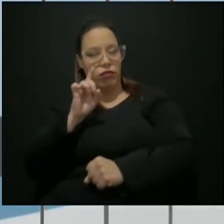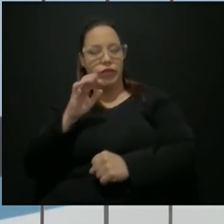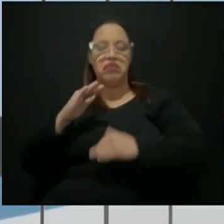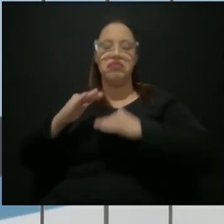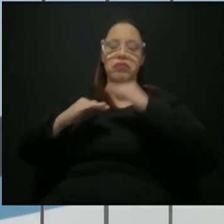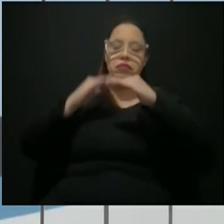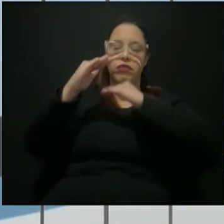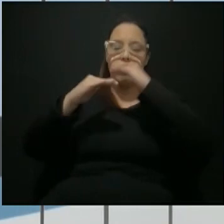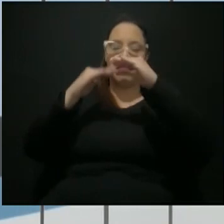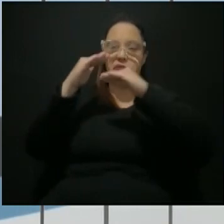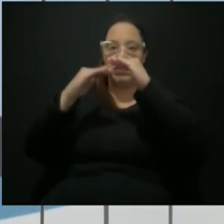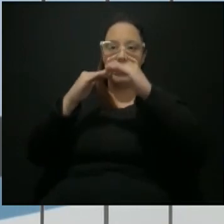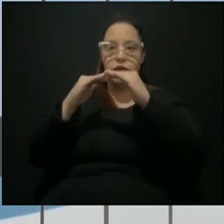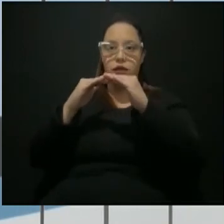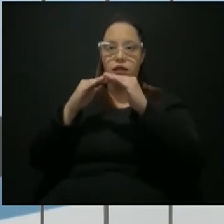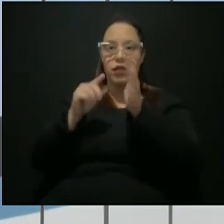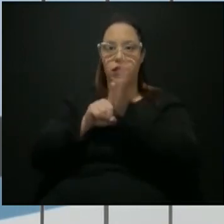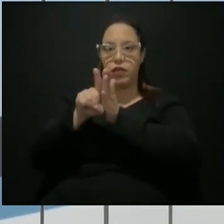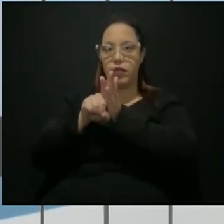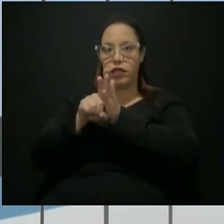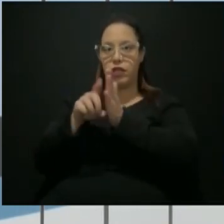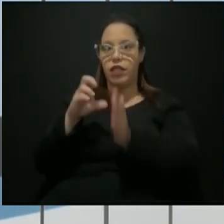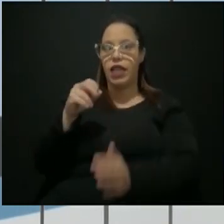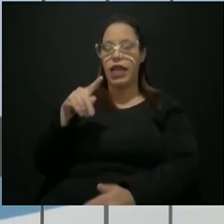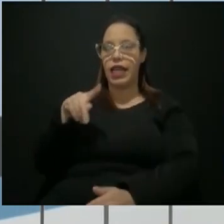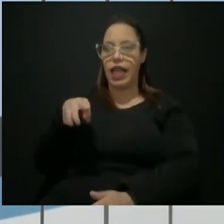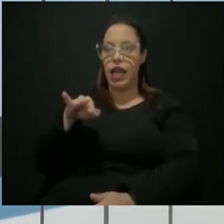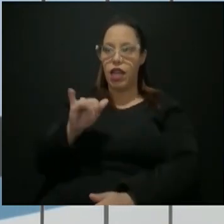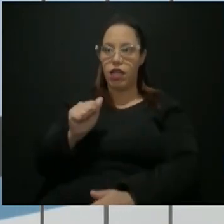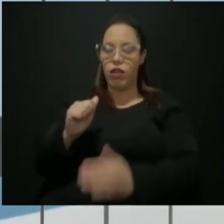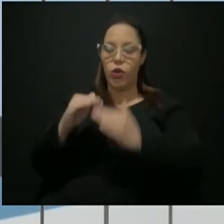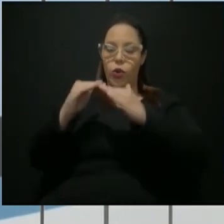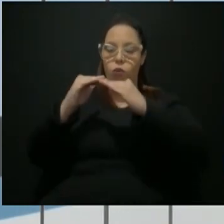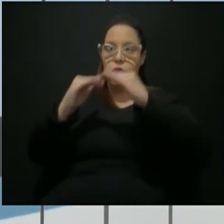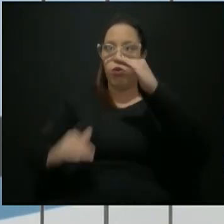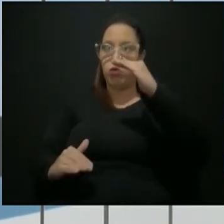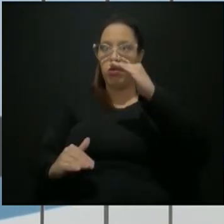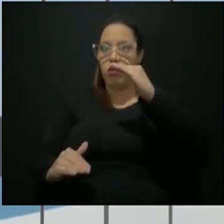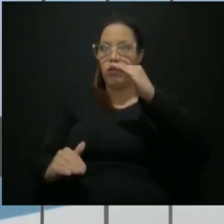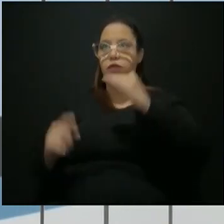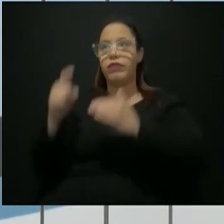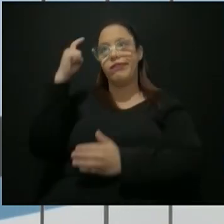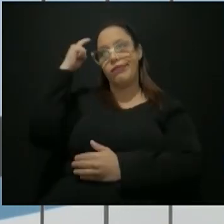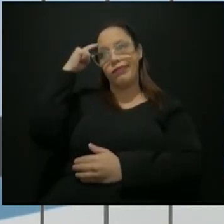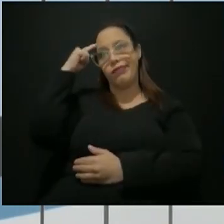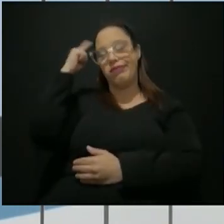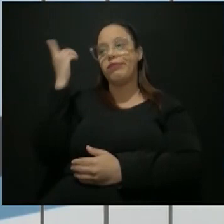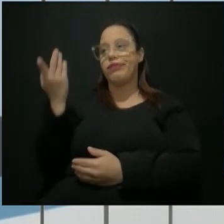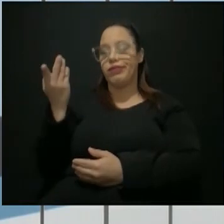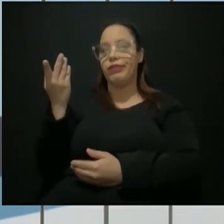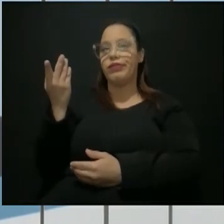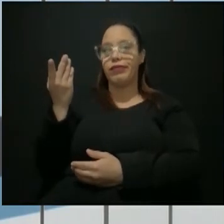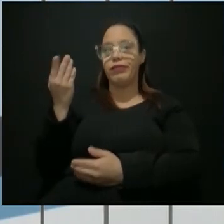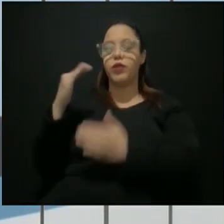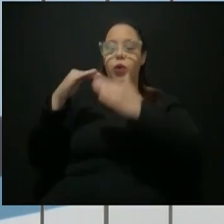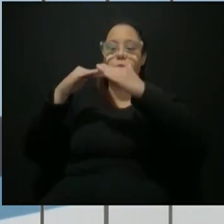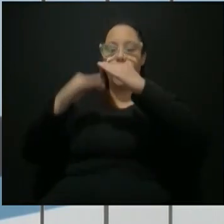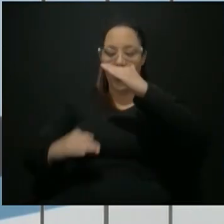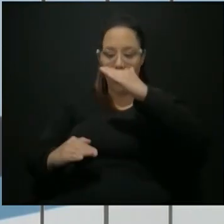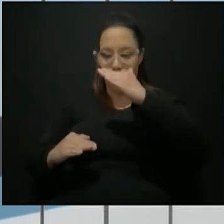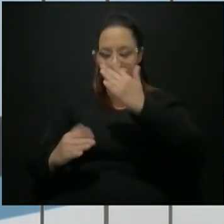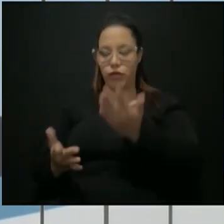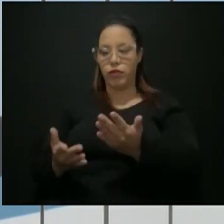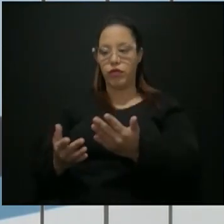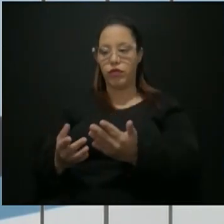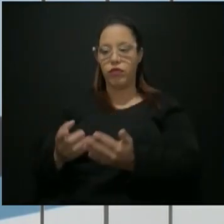na senescência, né, é o declínio das capacidades funcionais, um processo biológico, né, o declínio das capacidades funcionais, né,